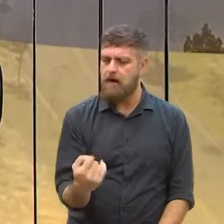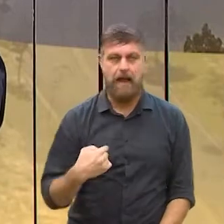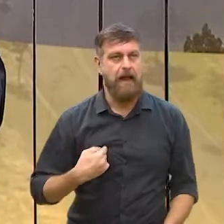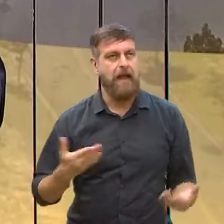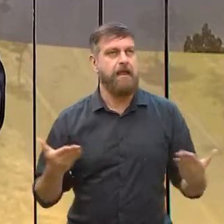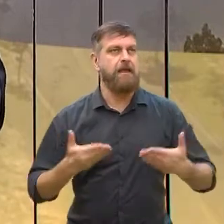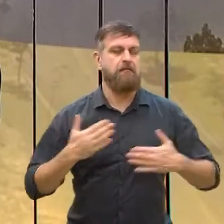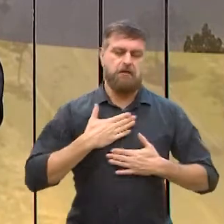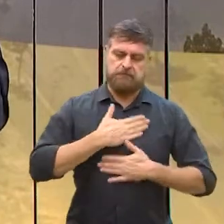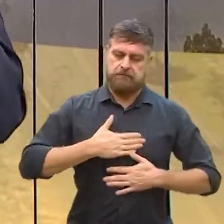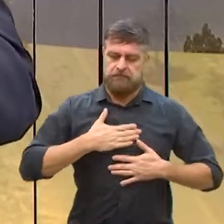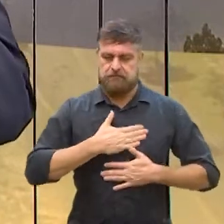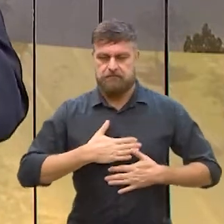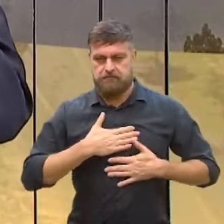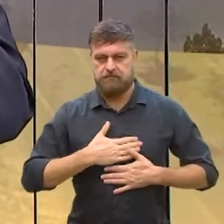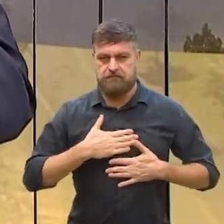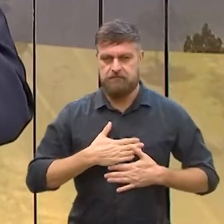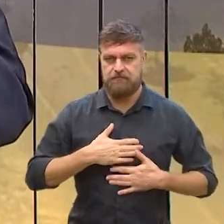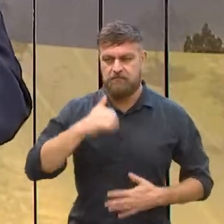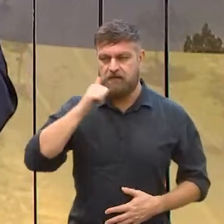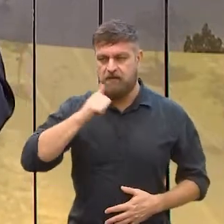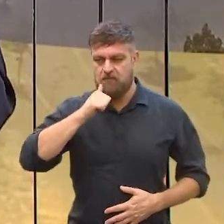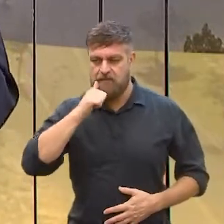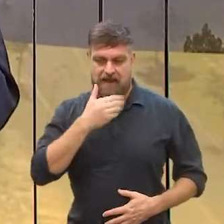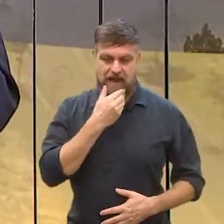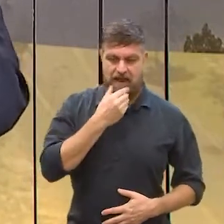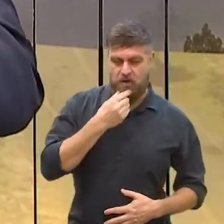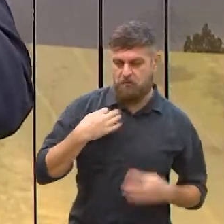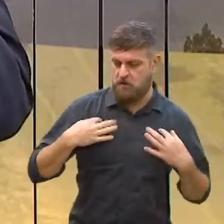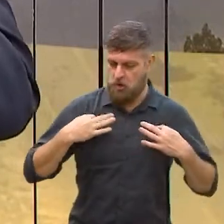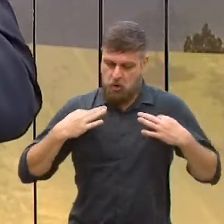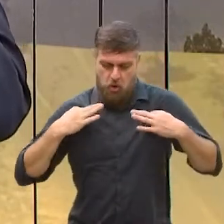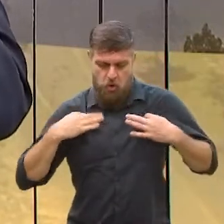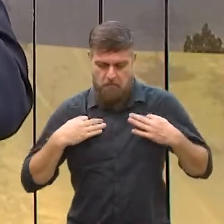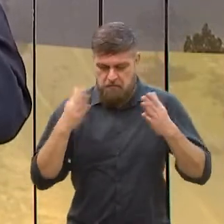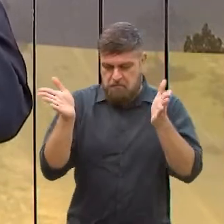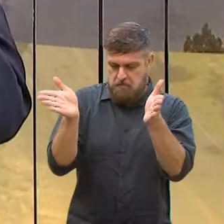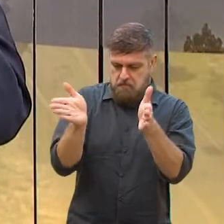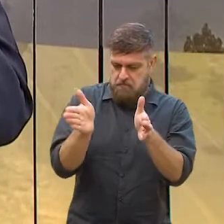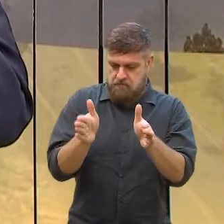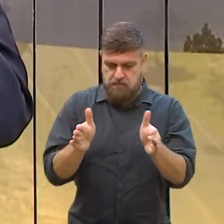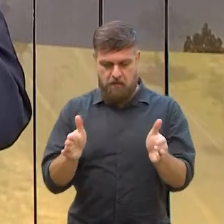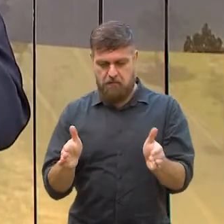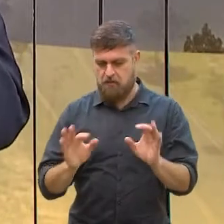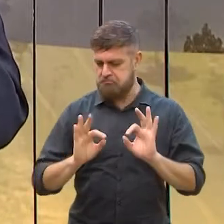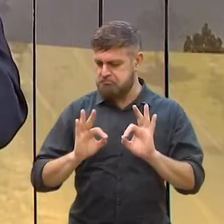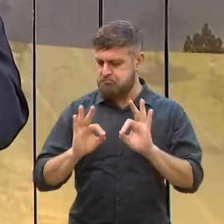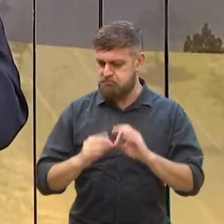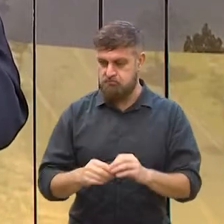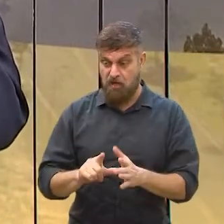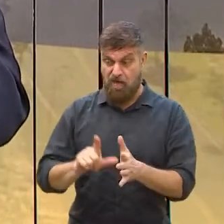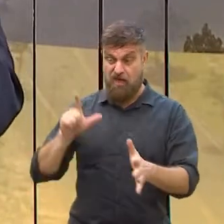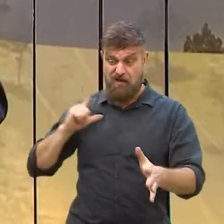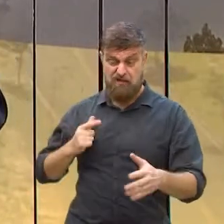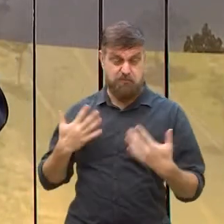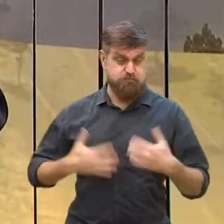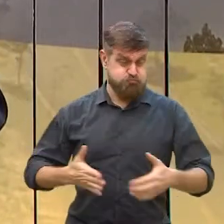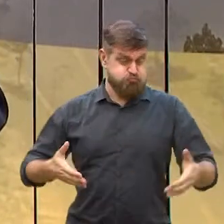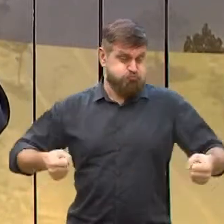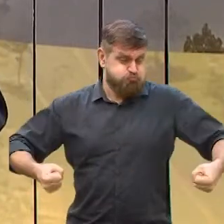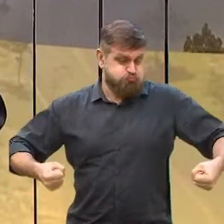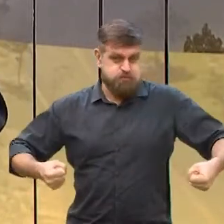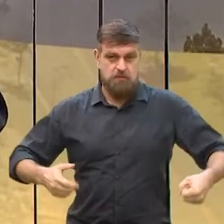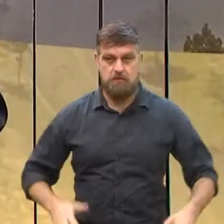agora vestir mulheres, homens também pensam assim, mas mulheres, meu manequim 40, antes era 52. Sim,